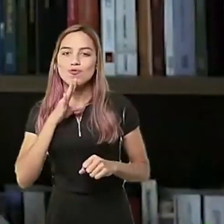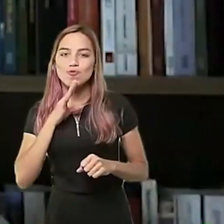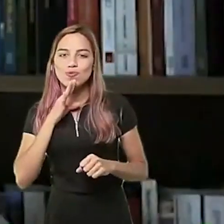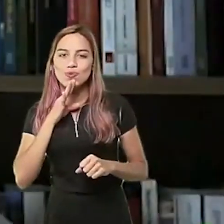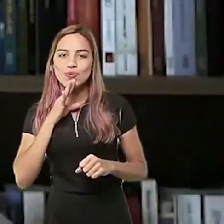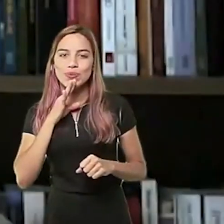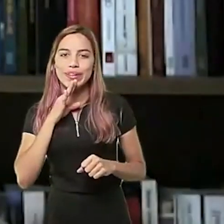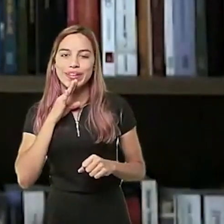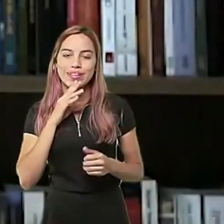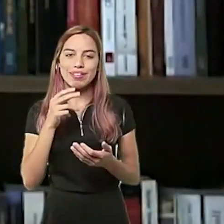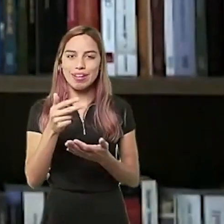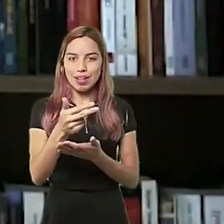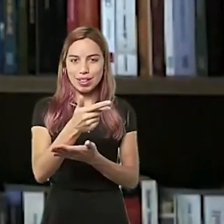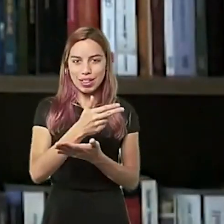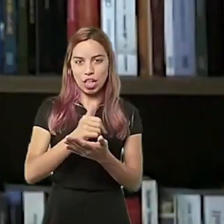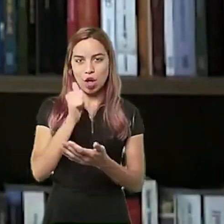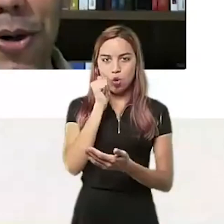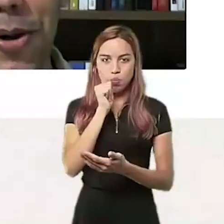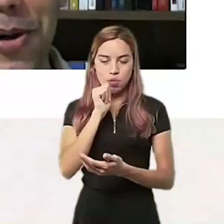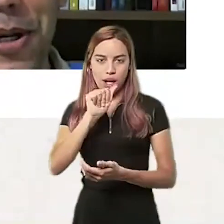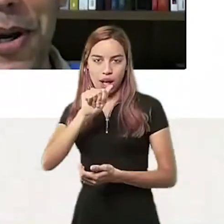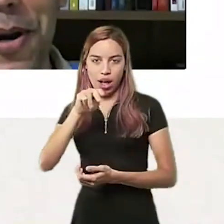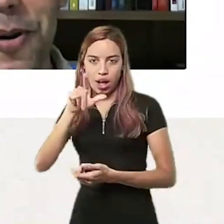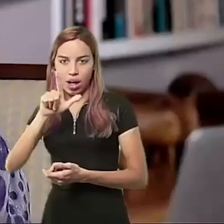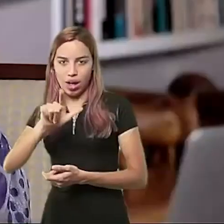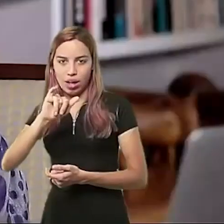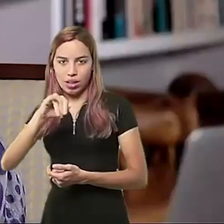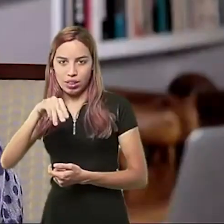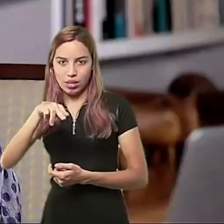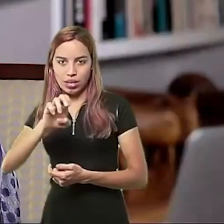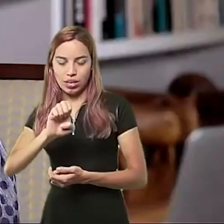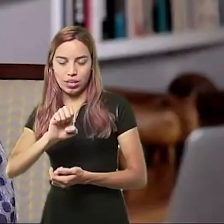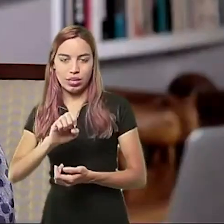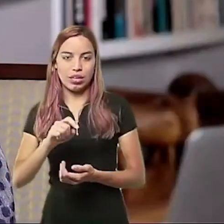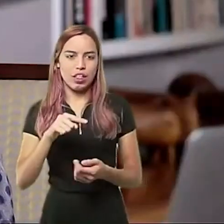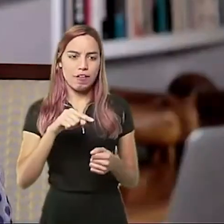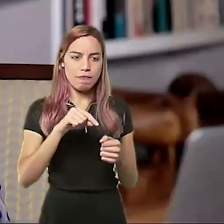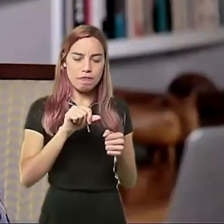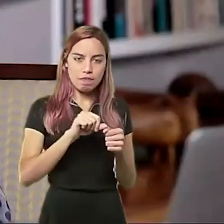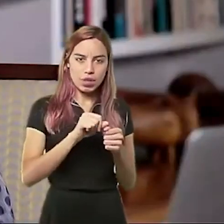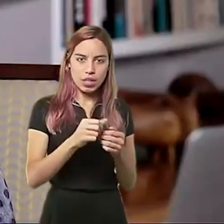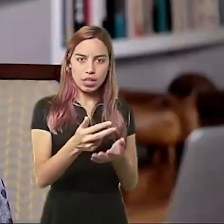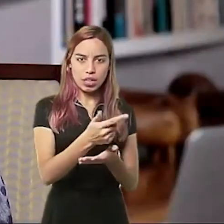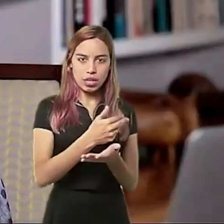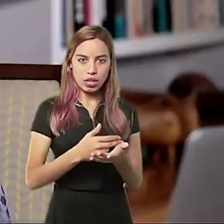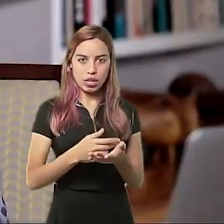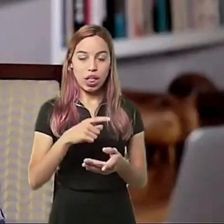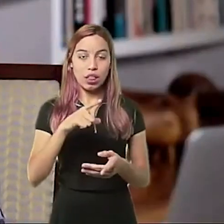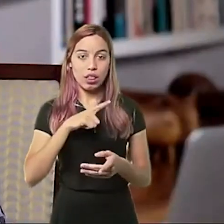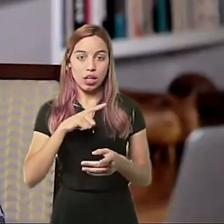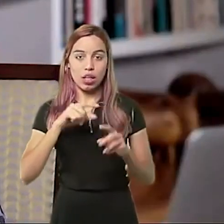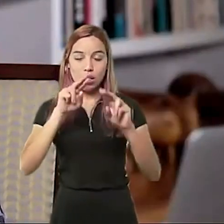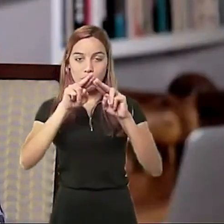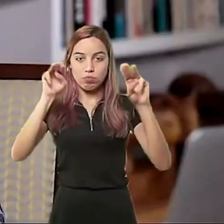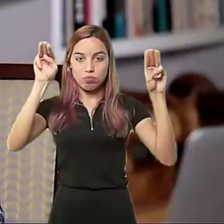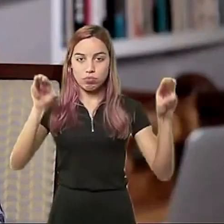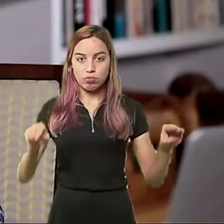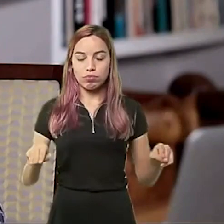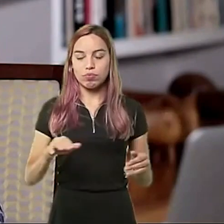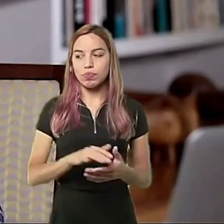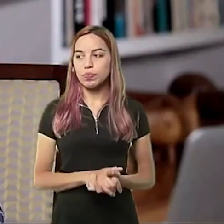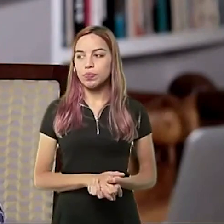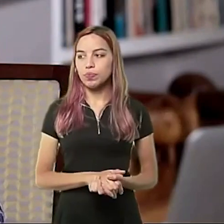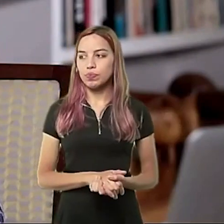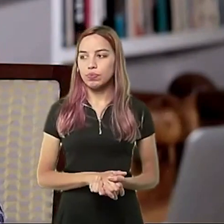capa. Itamar mostra o livro Doramar ou Odisseia. A capa, predominantemente vermelha, tem a ilustração de uma